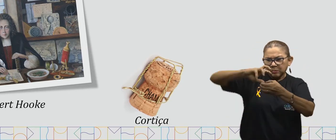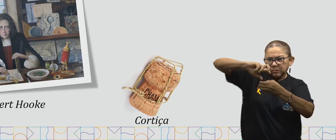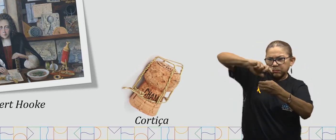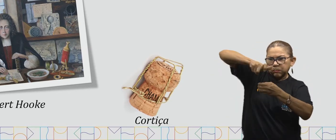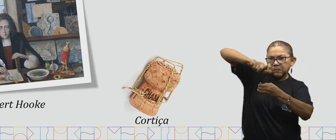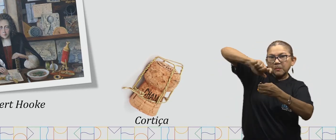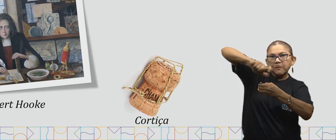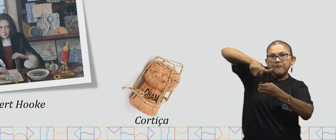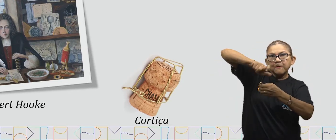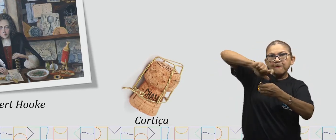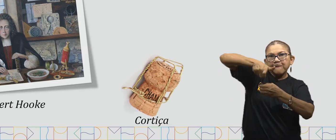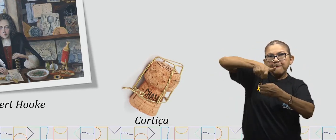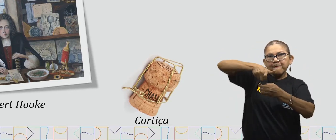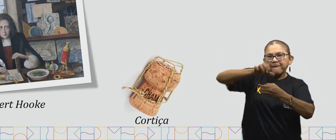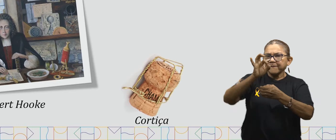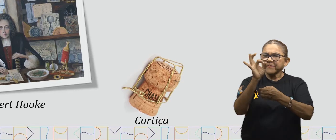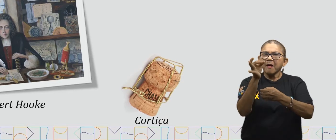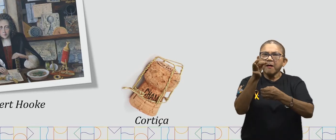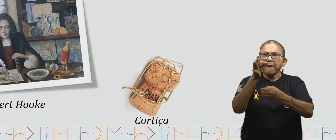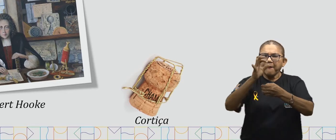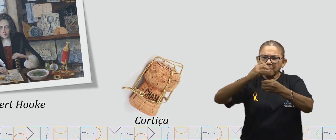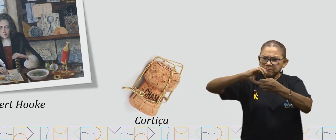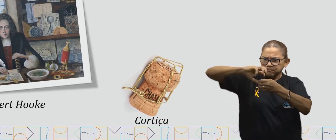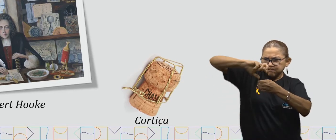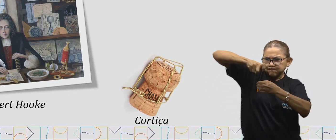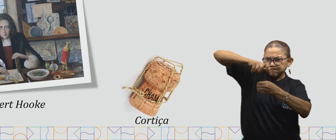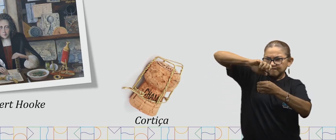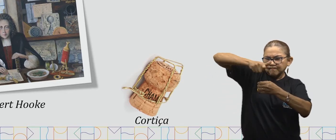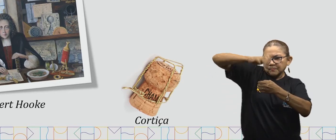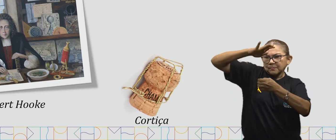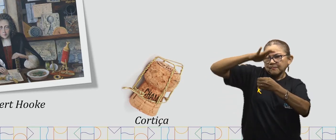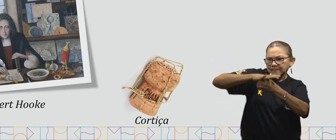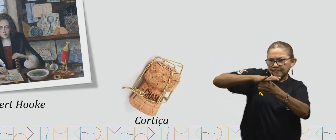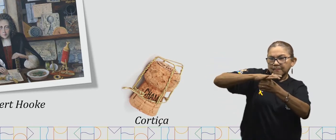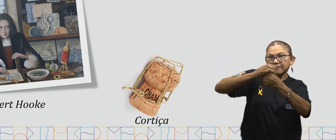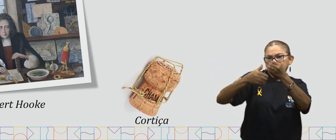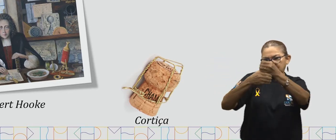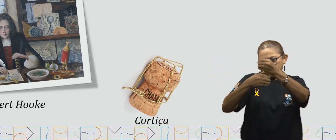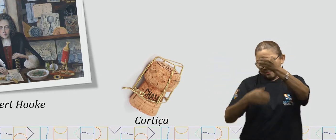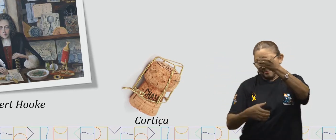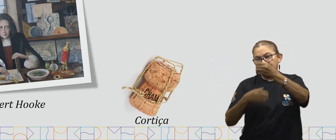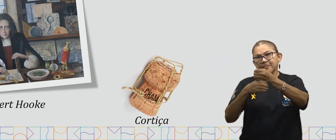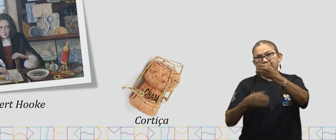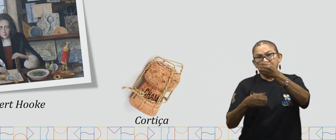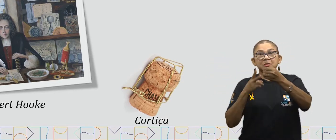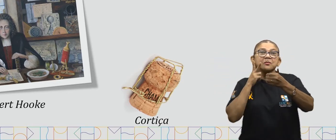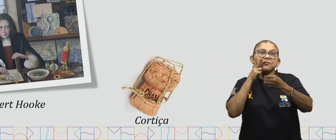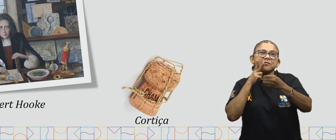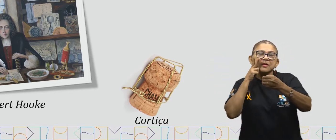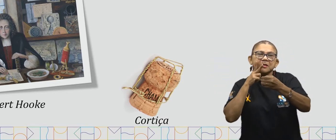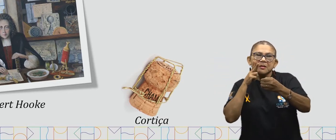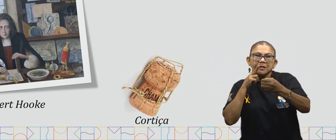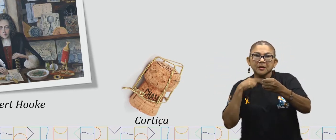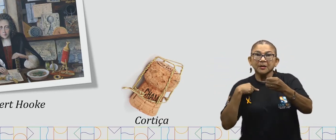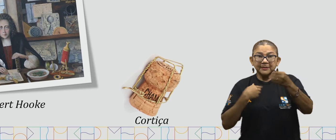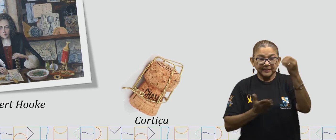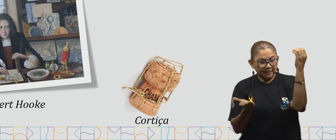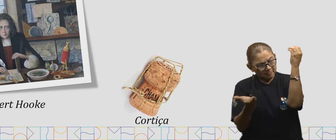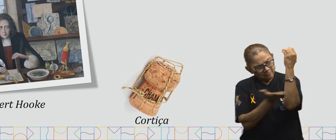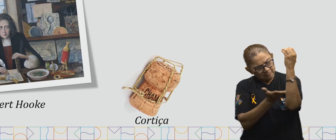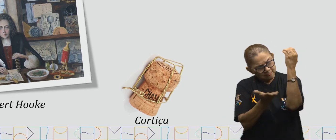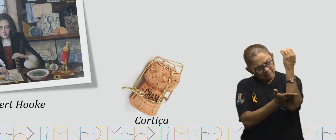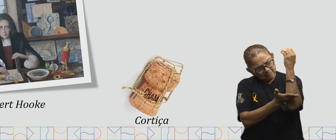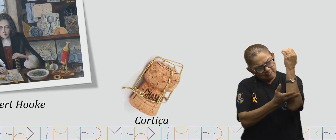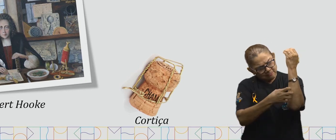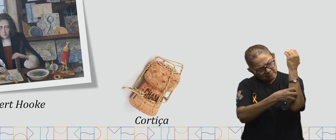cortiças. Cortiças são aquelas rolhas que fecham garrafas de vinhos. Elas são formadas do tronco de uma árvore